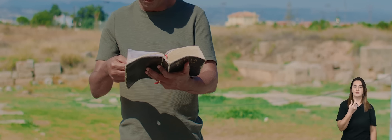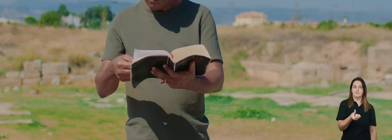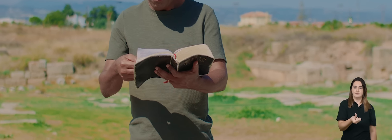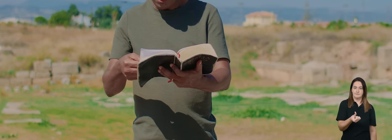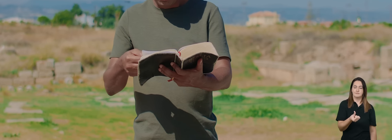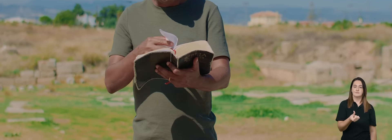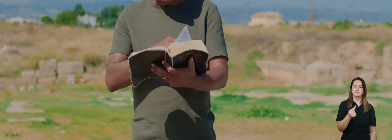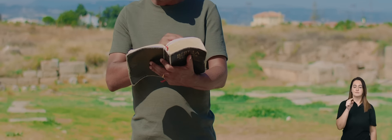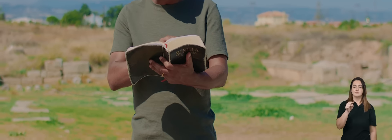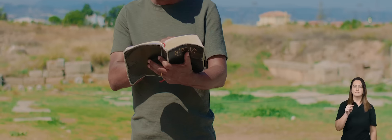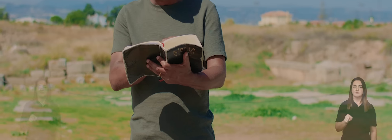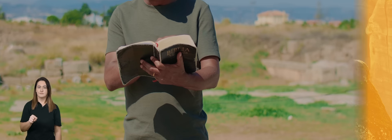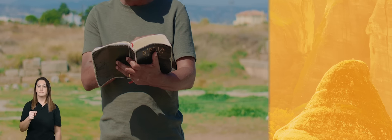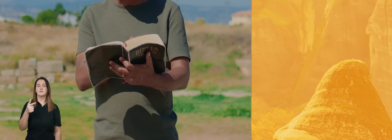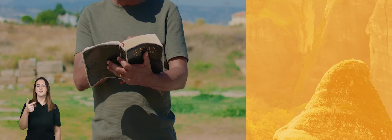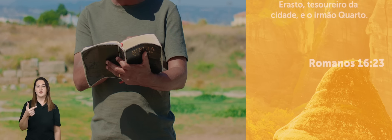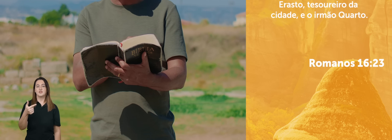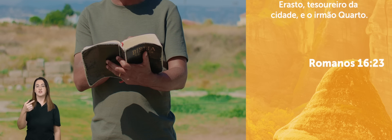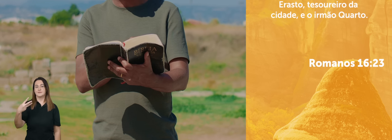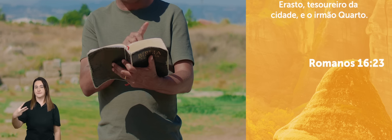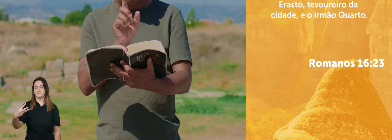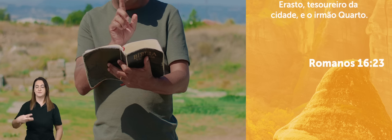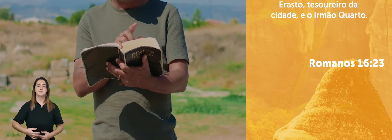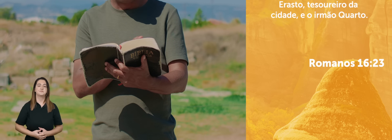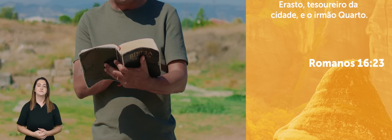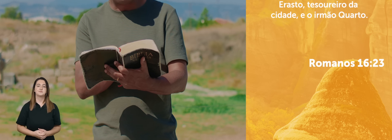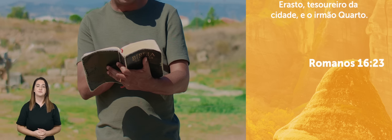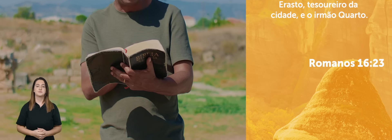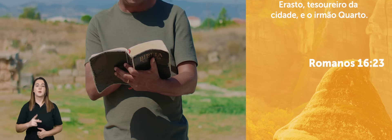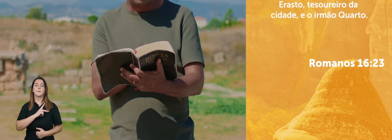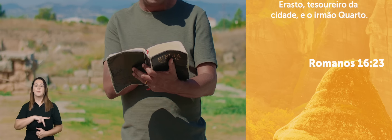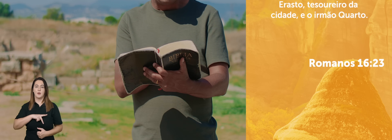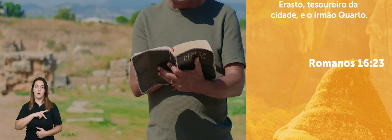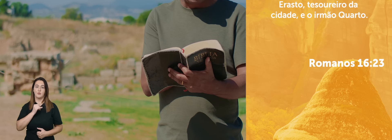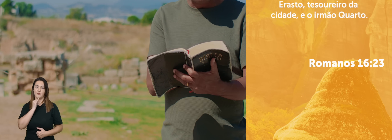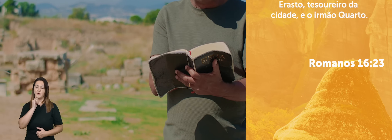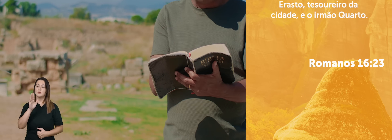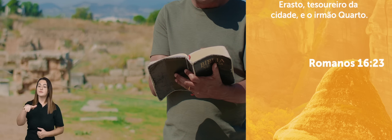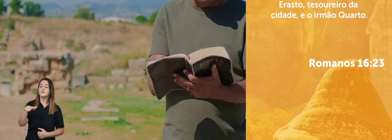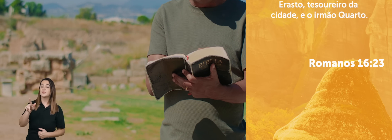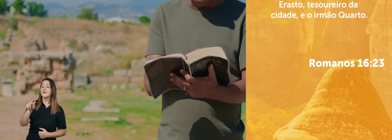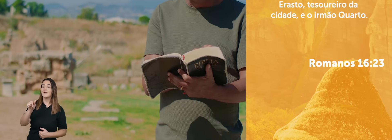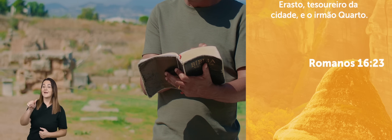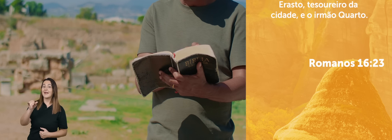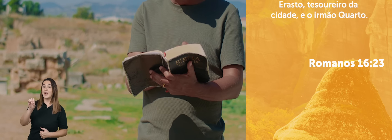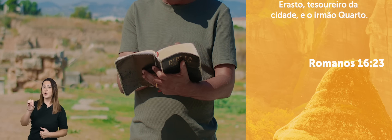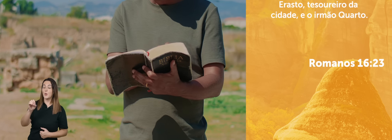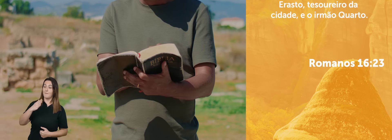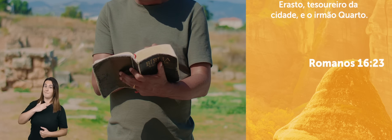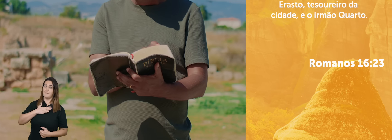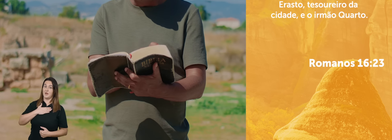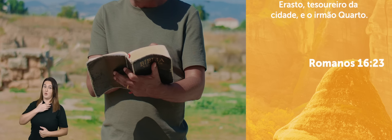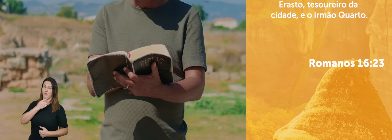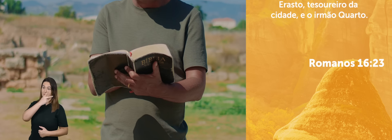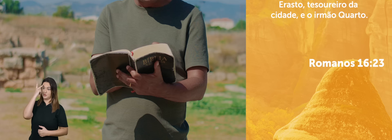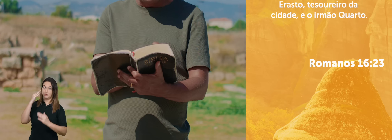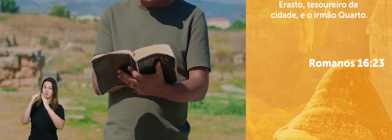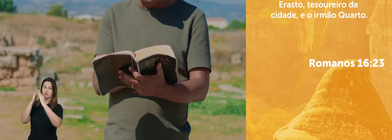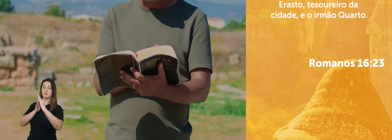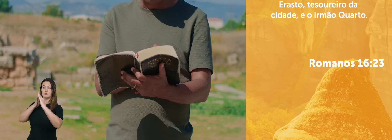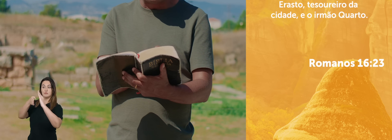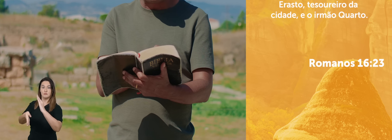16, versículo 23. Paulo diz assim, Gaio, meu hospedeiro, e de